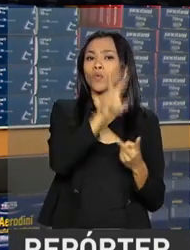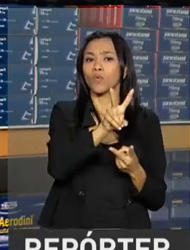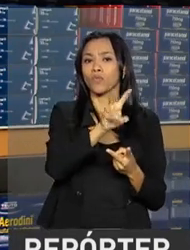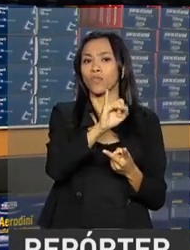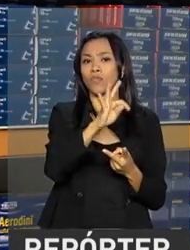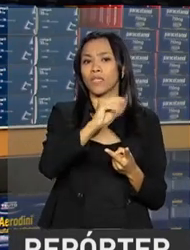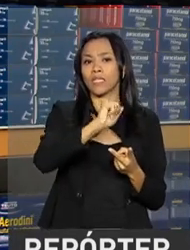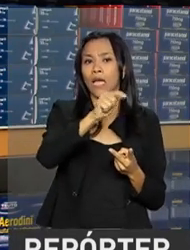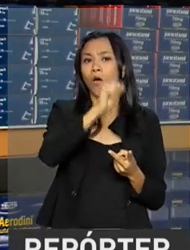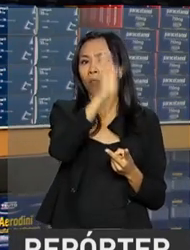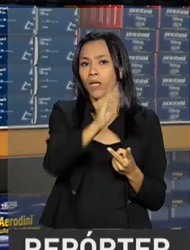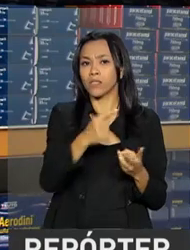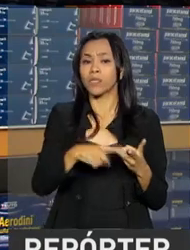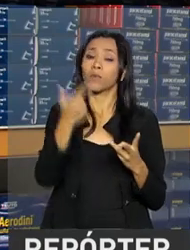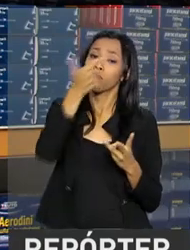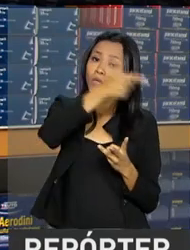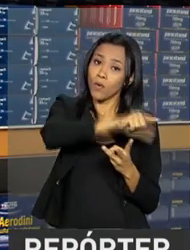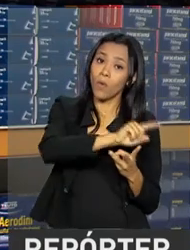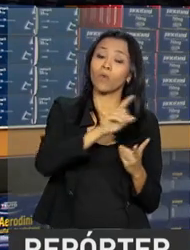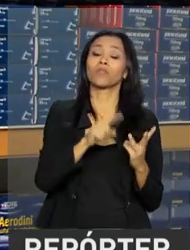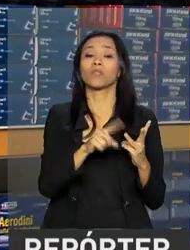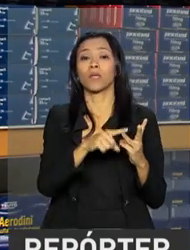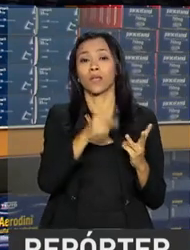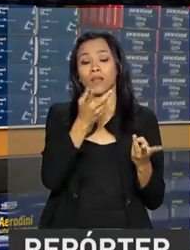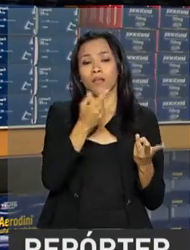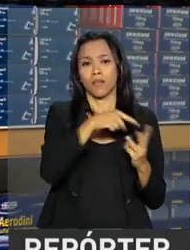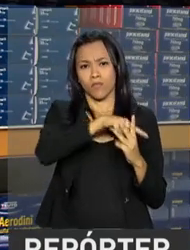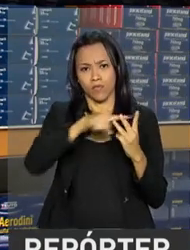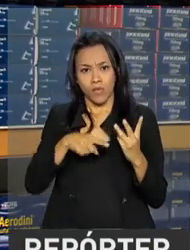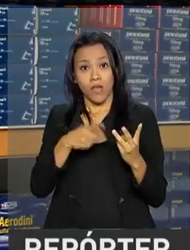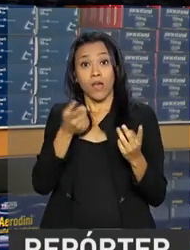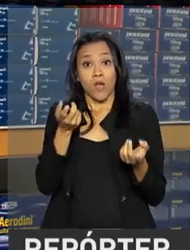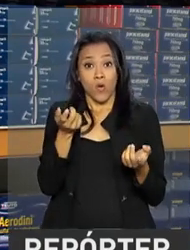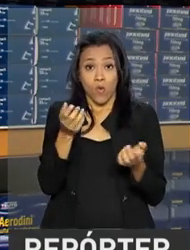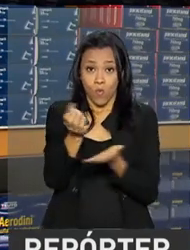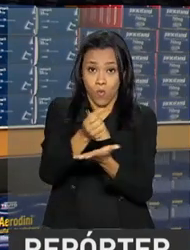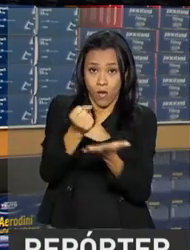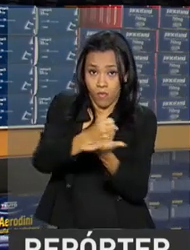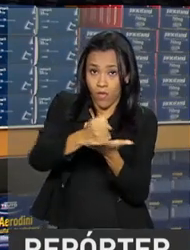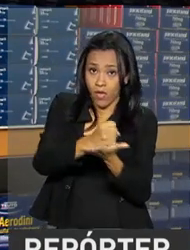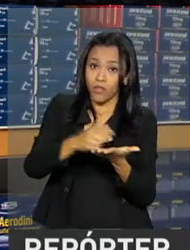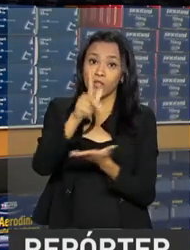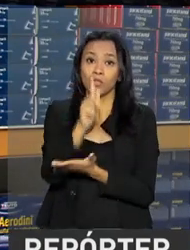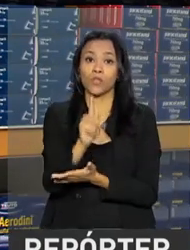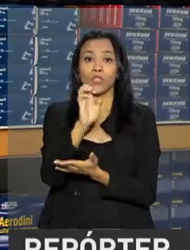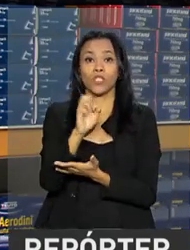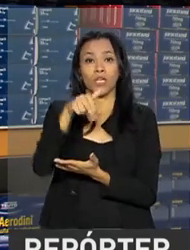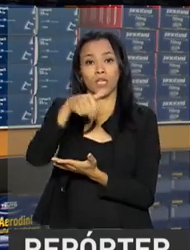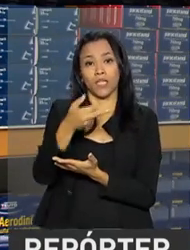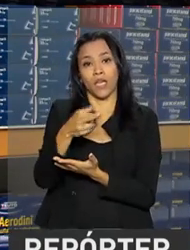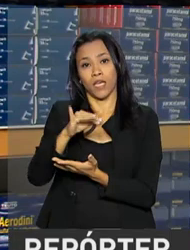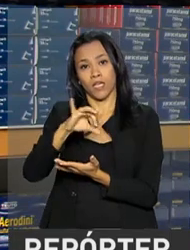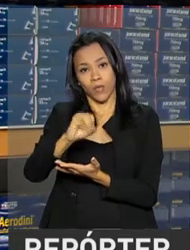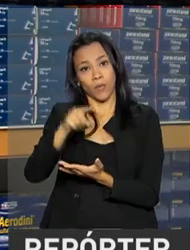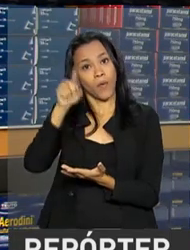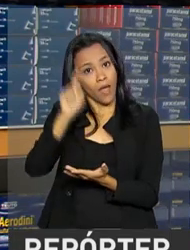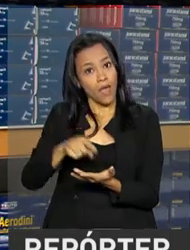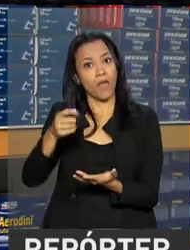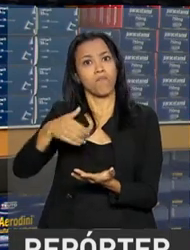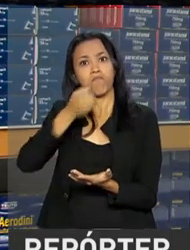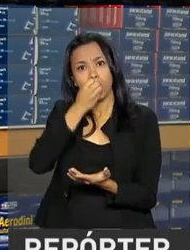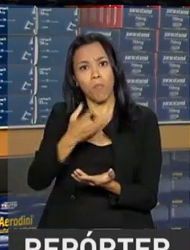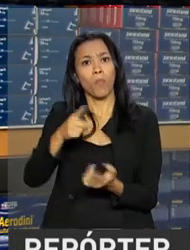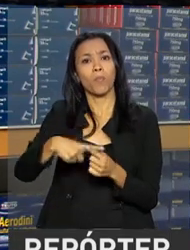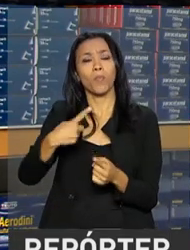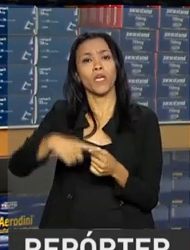fundação para o remédio popular o medicamento genérico se tornou uma alternativa para o brasileiro na diminuição dos